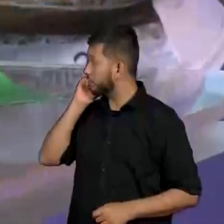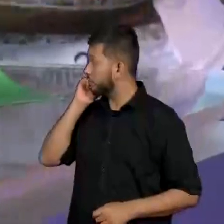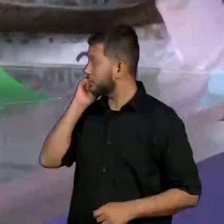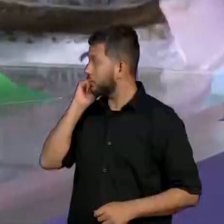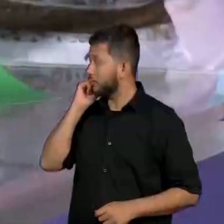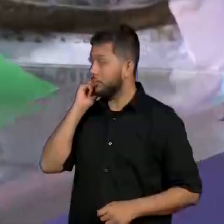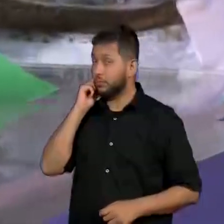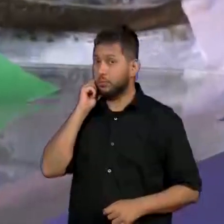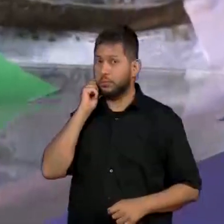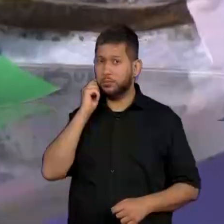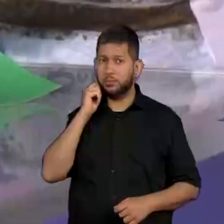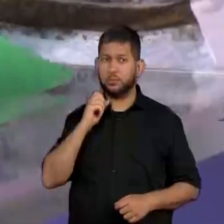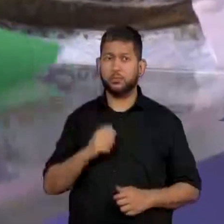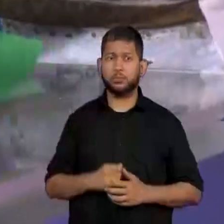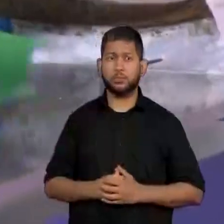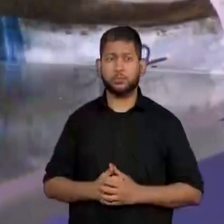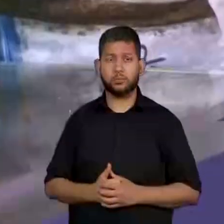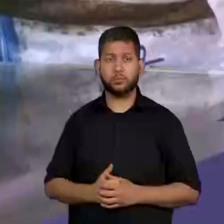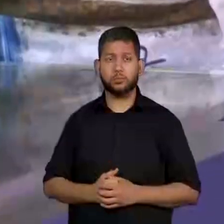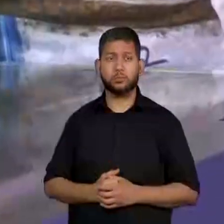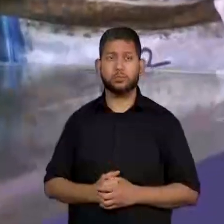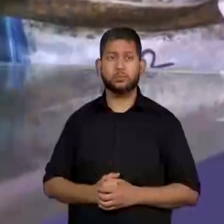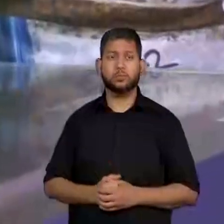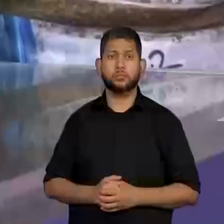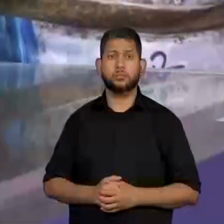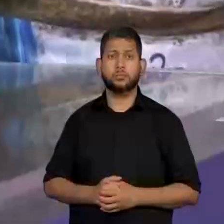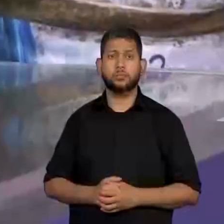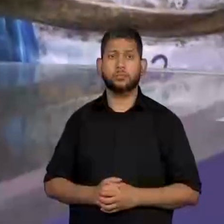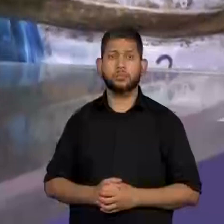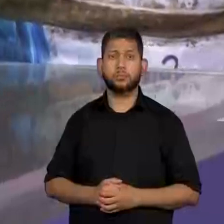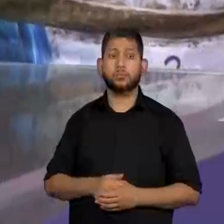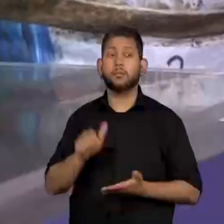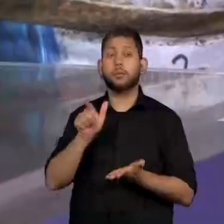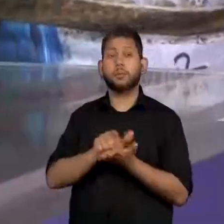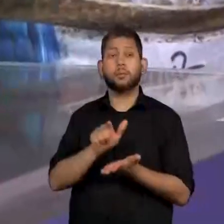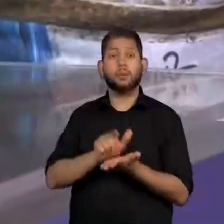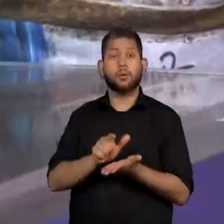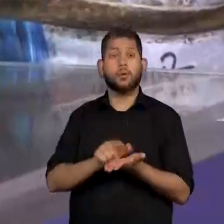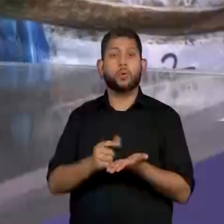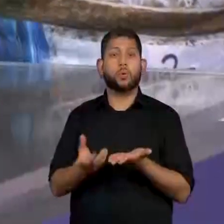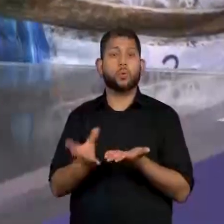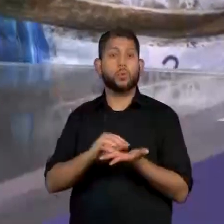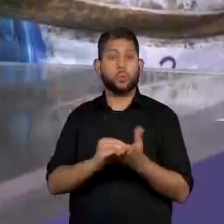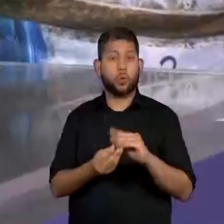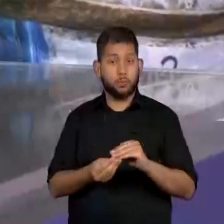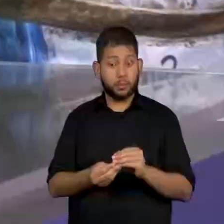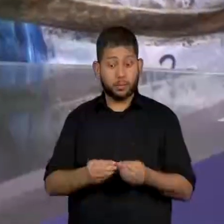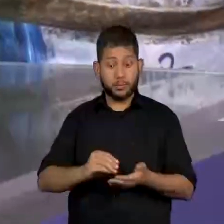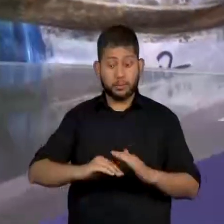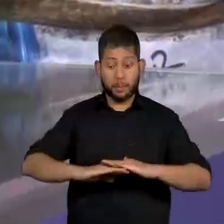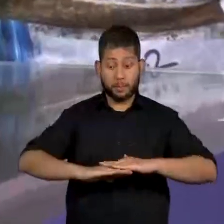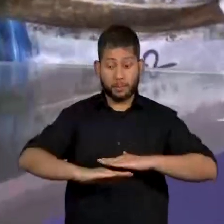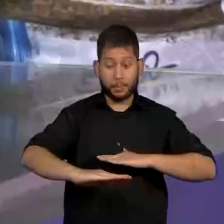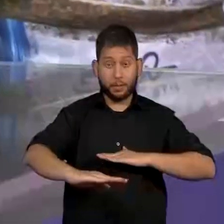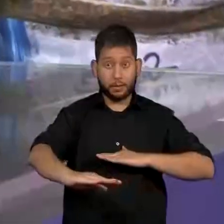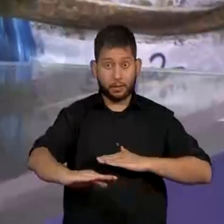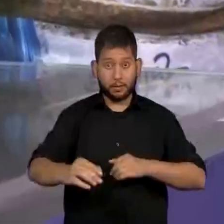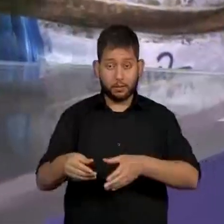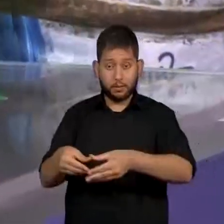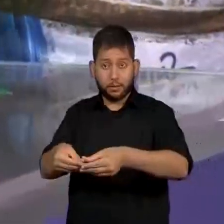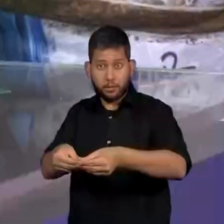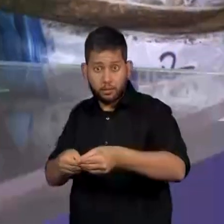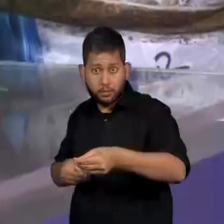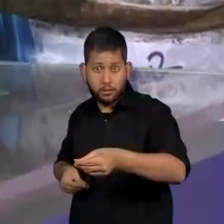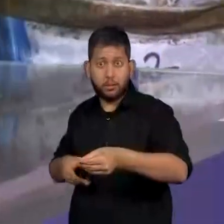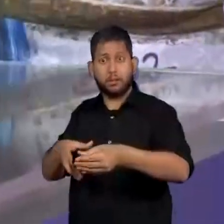e dobrar bem sempre quando a gente for fazer uma dobradura para o é importante fazer em cima da mesa assim ó e vim cá bem